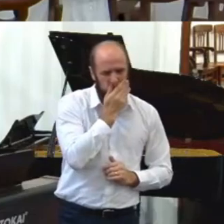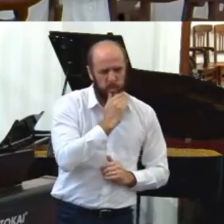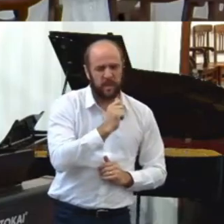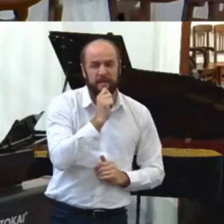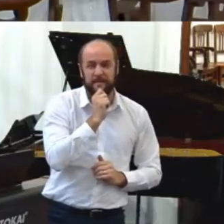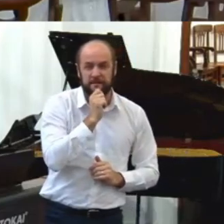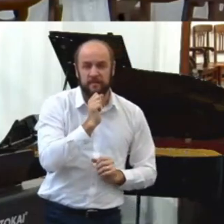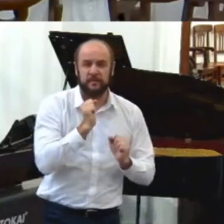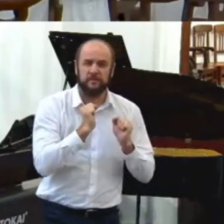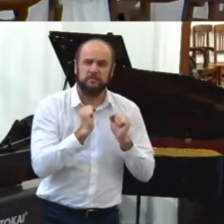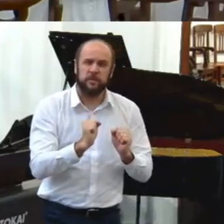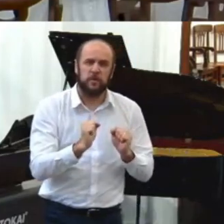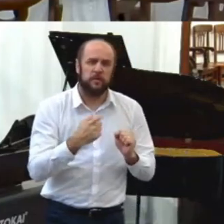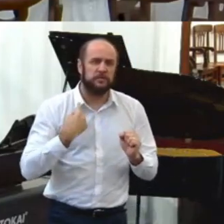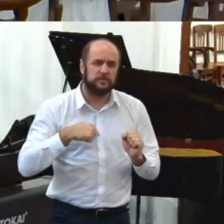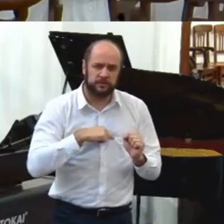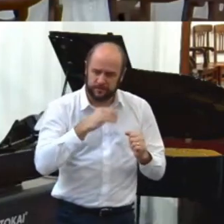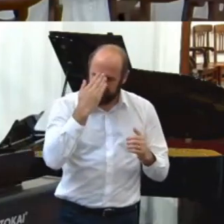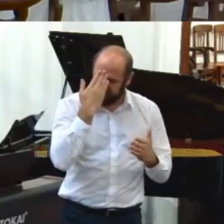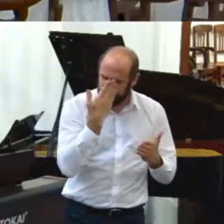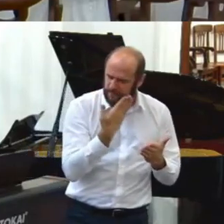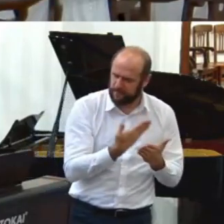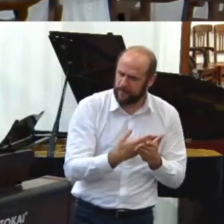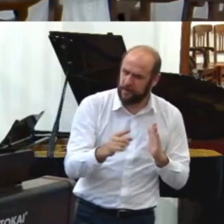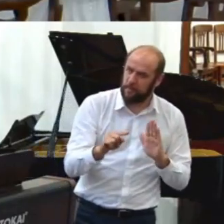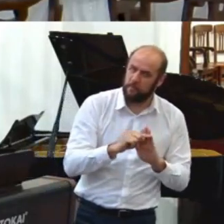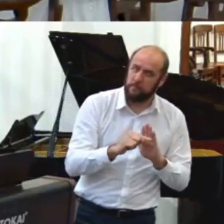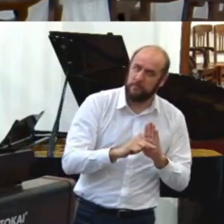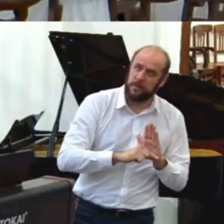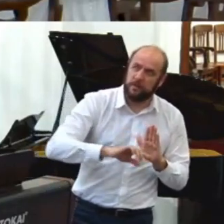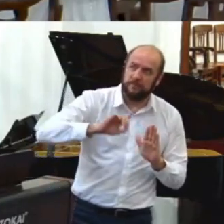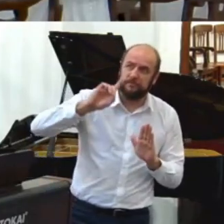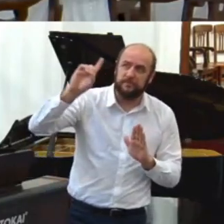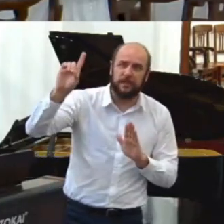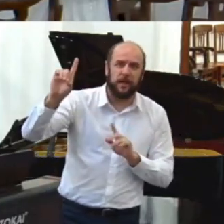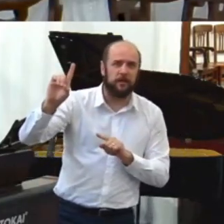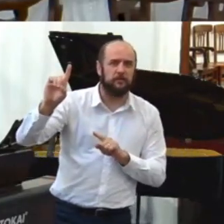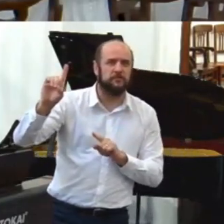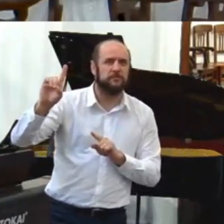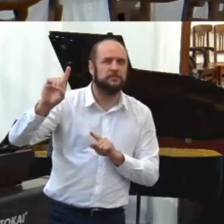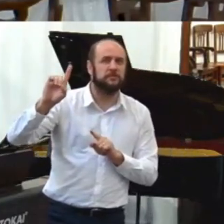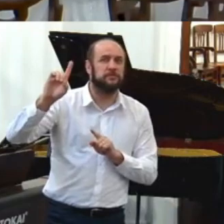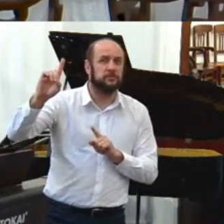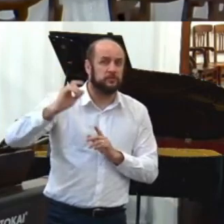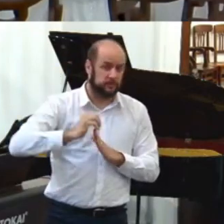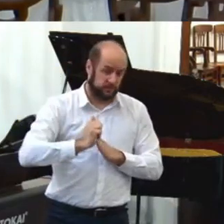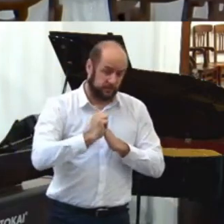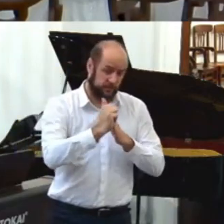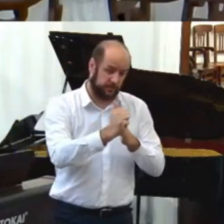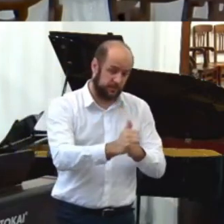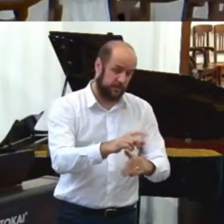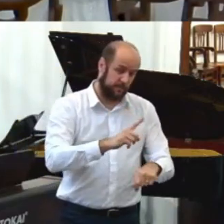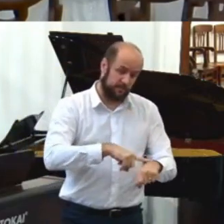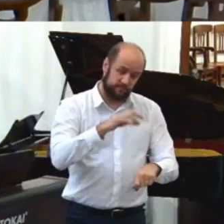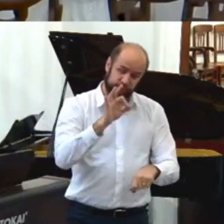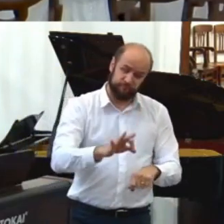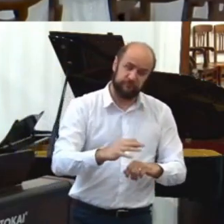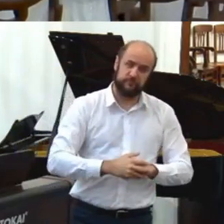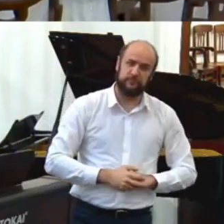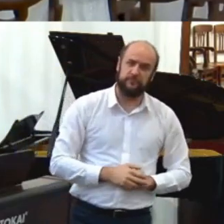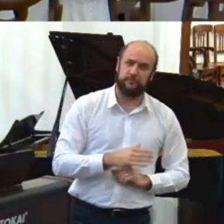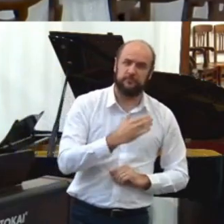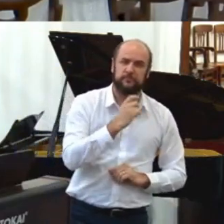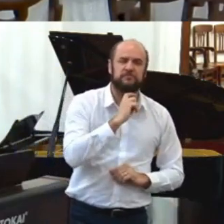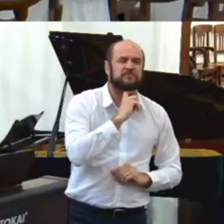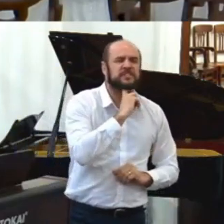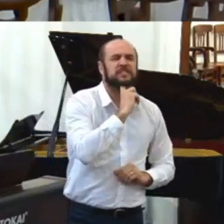é possível, quando nós confiamos que nos seus propósitos, Deus está conduzindo a bom termo.